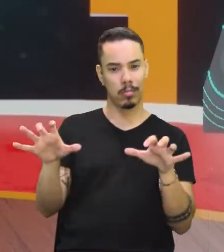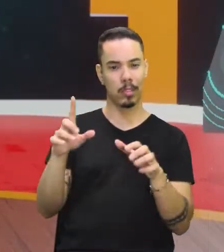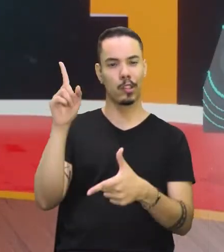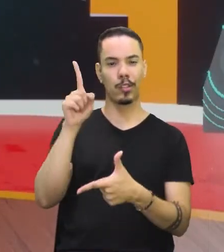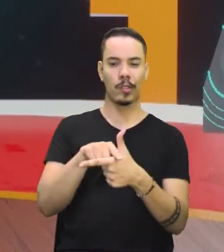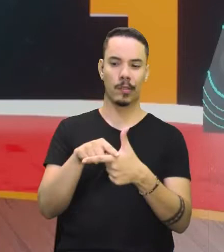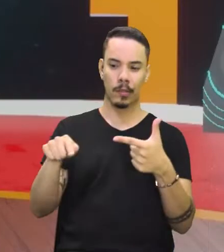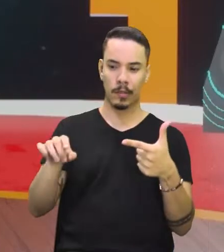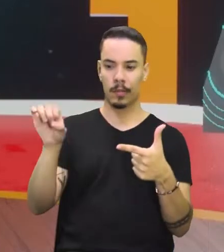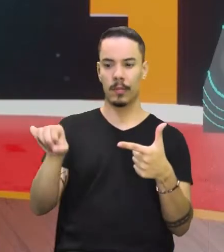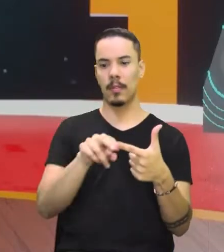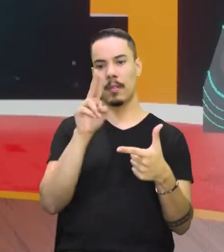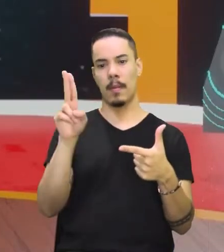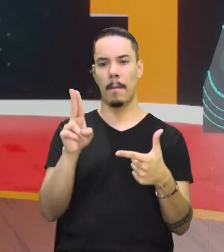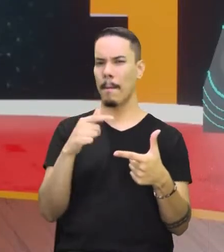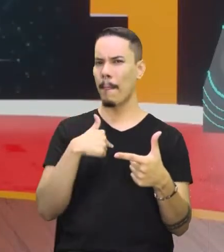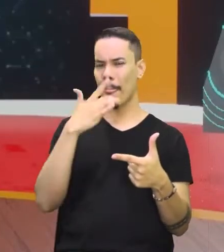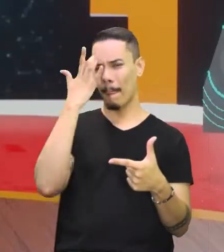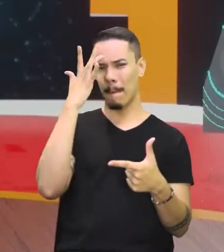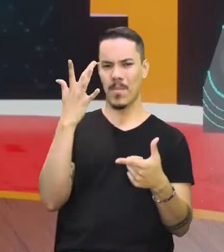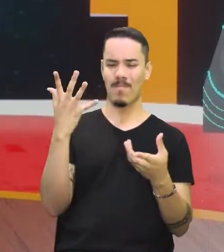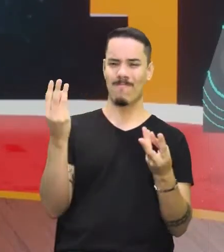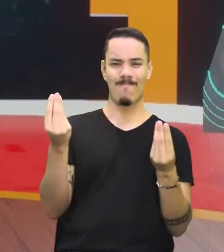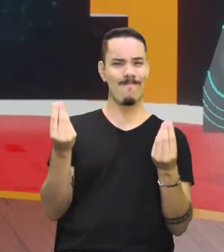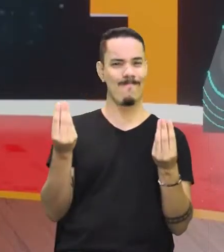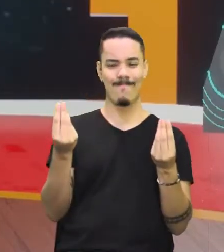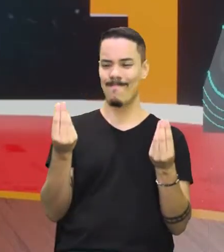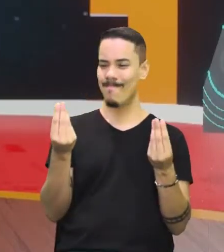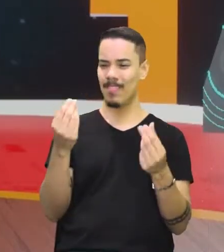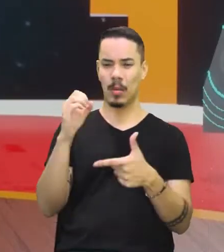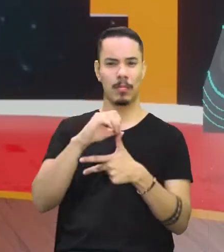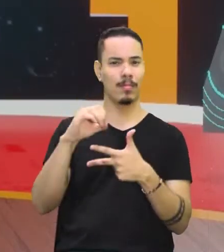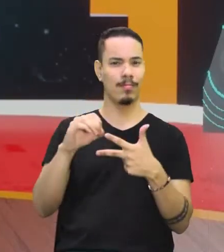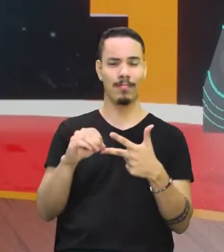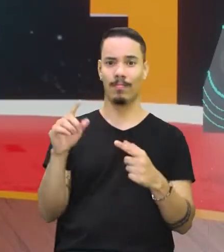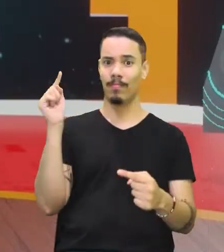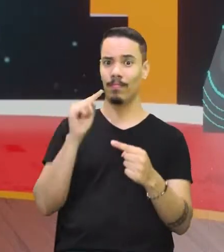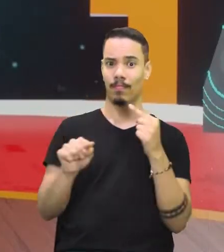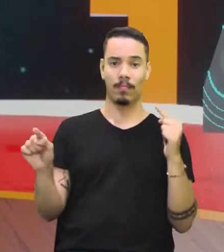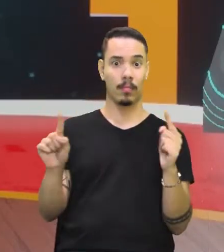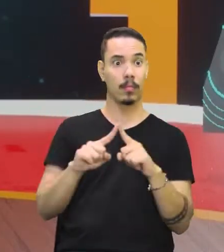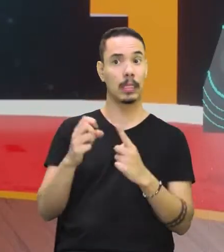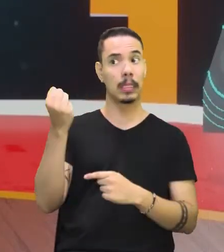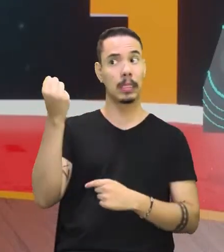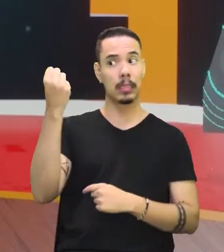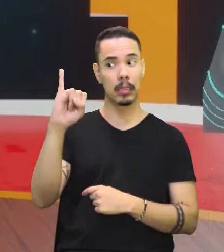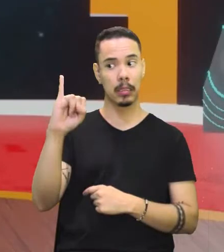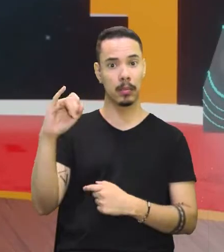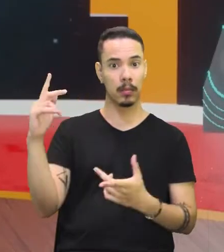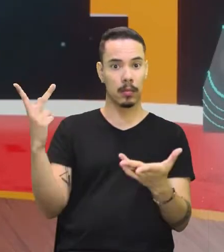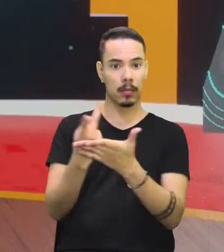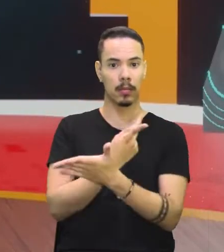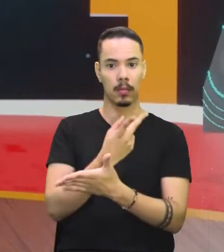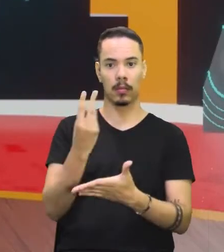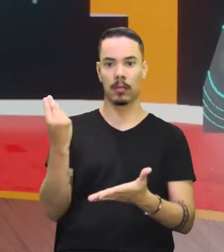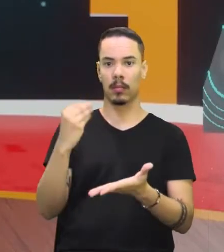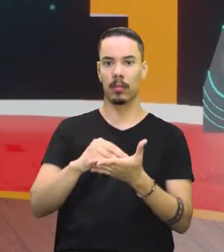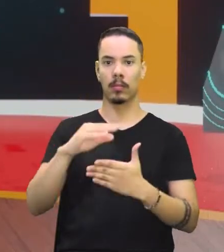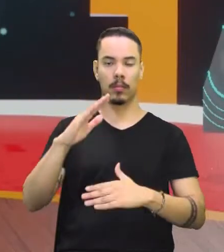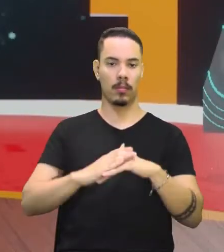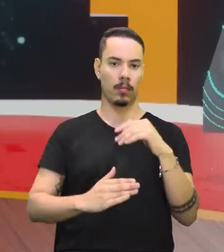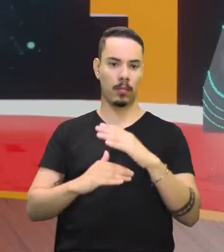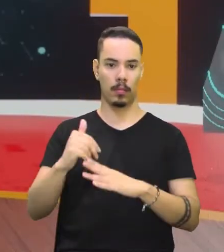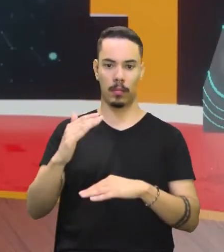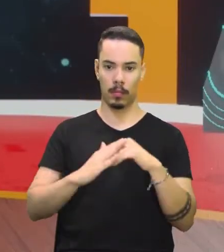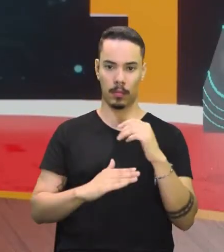polinômios e tal, que eu acho pouco provável cair no Enem, Né? mas se cair, ele vai colocar na aplicação prática,